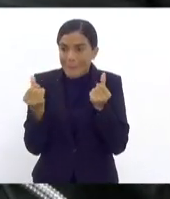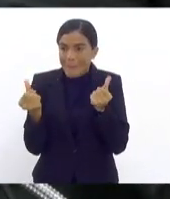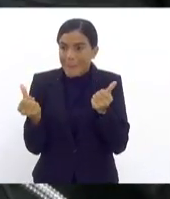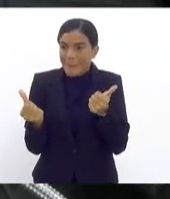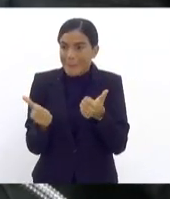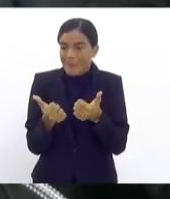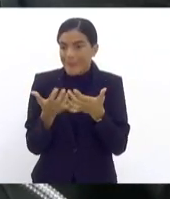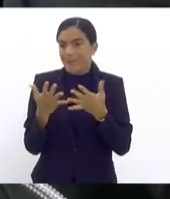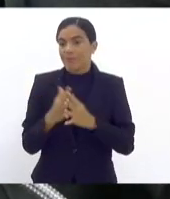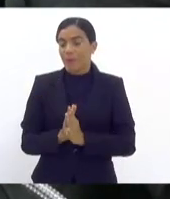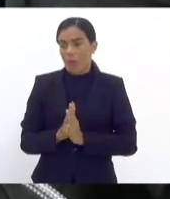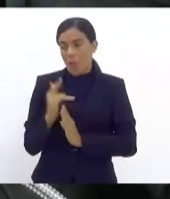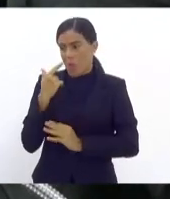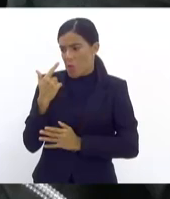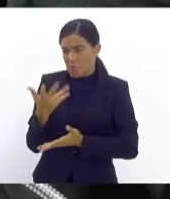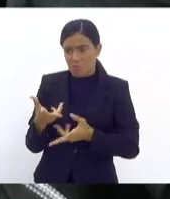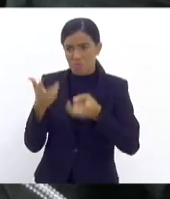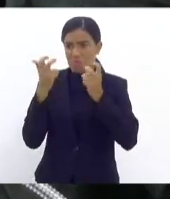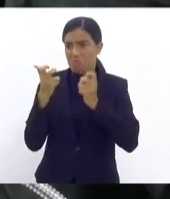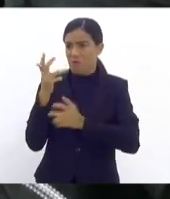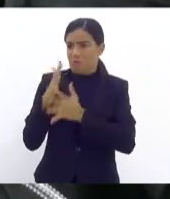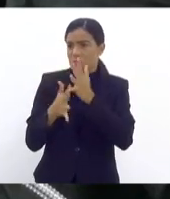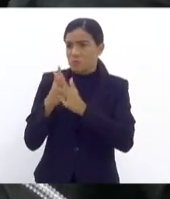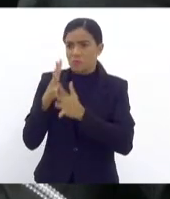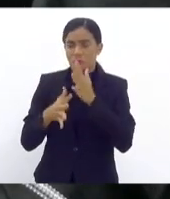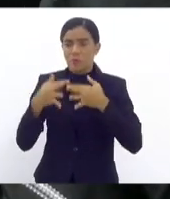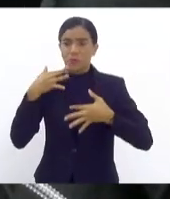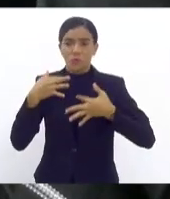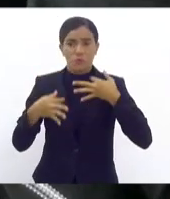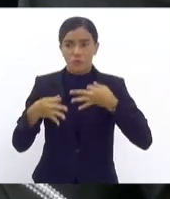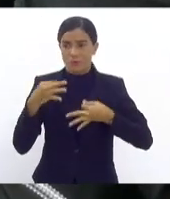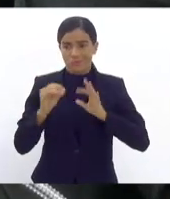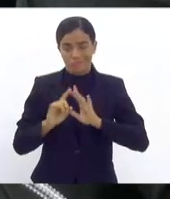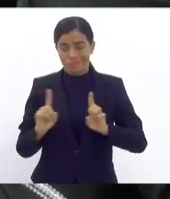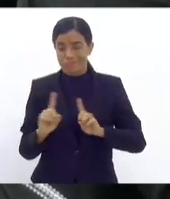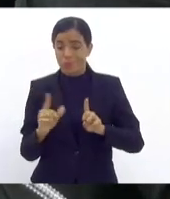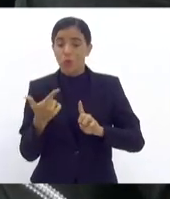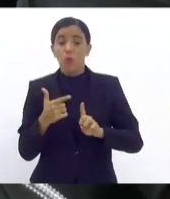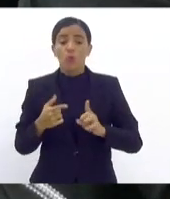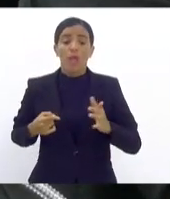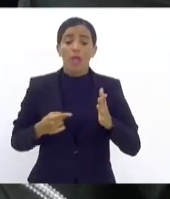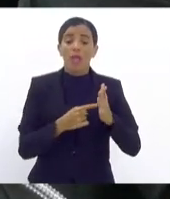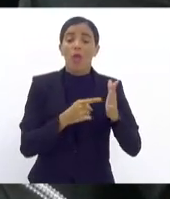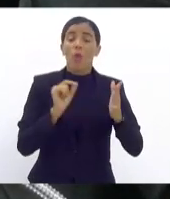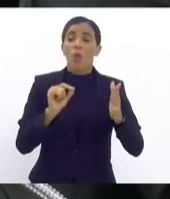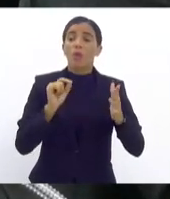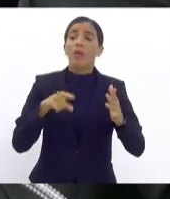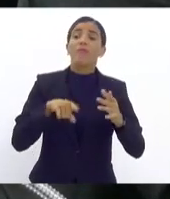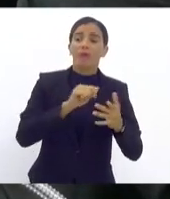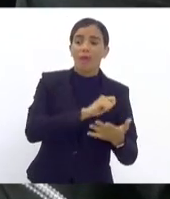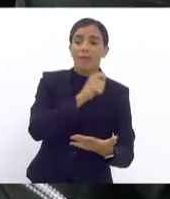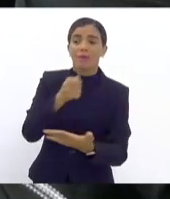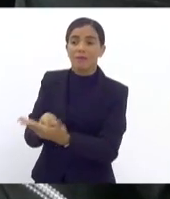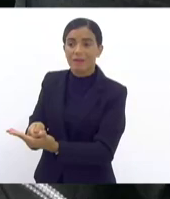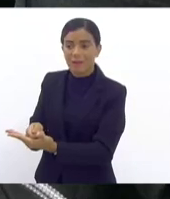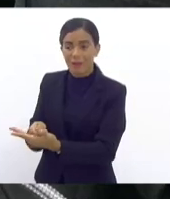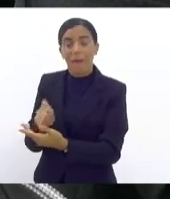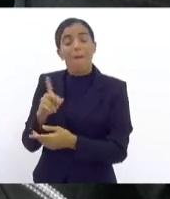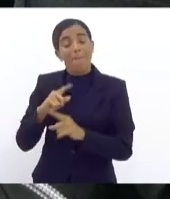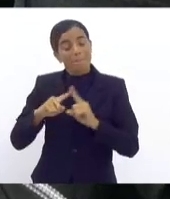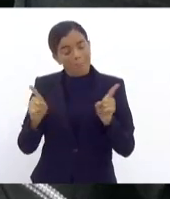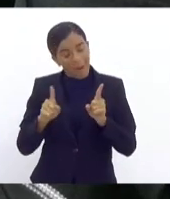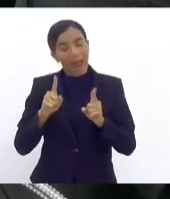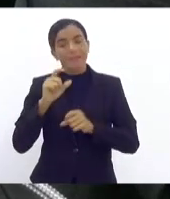vejo prejuízo jurídico. Não vejo. Uma vez que não tem apontado a fonte de custeio, mas a despesa está sendo jogada para o próximo